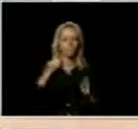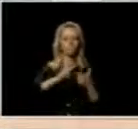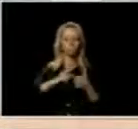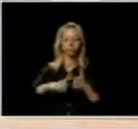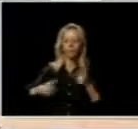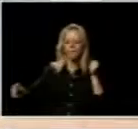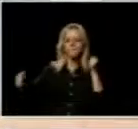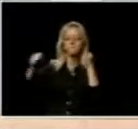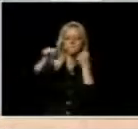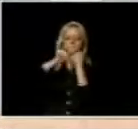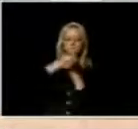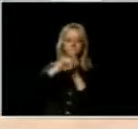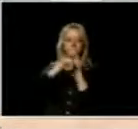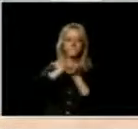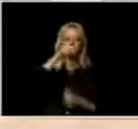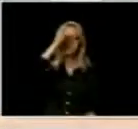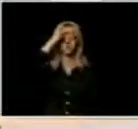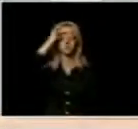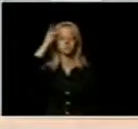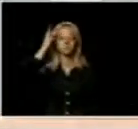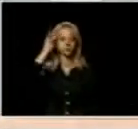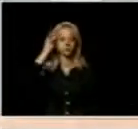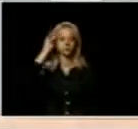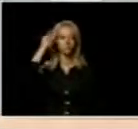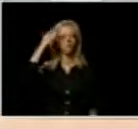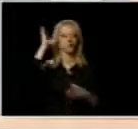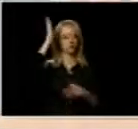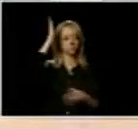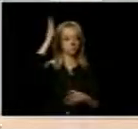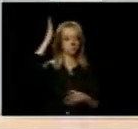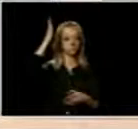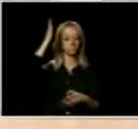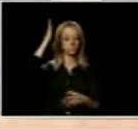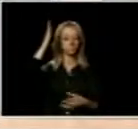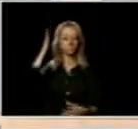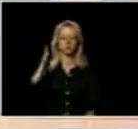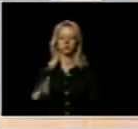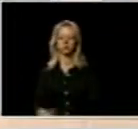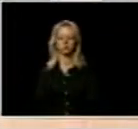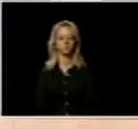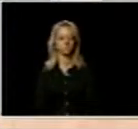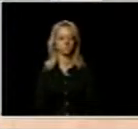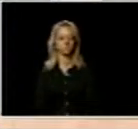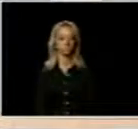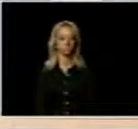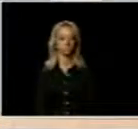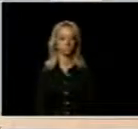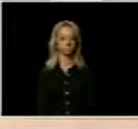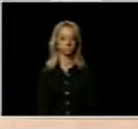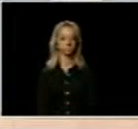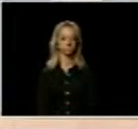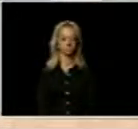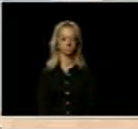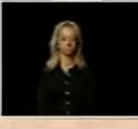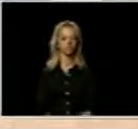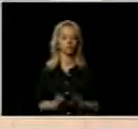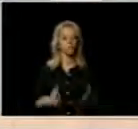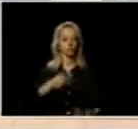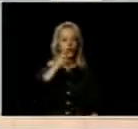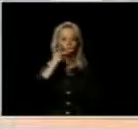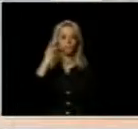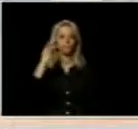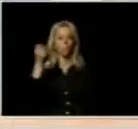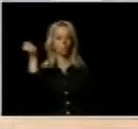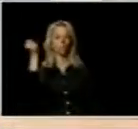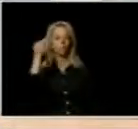busca-se um entendimento. E aí quando nós citamos logo no início da abertura da sessão do dia de hoje aqui, falando sobre a nova secretária